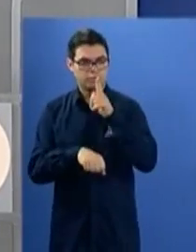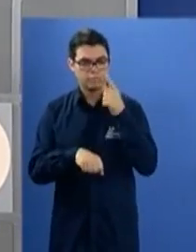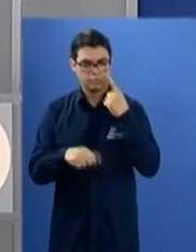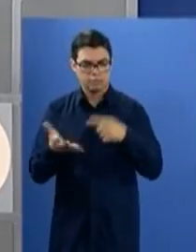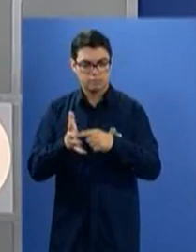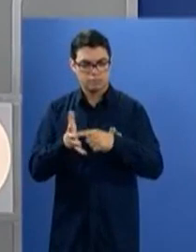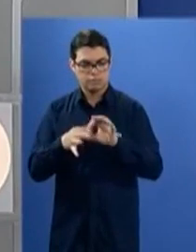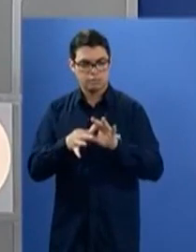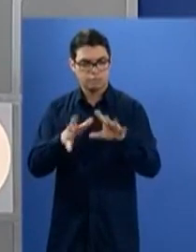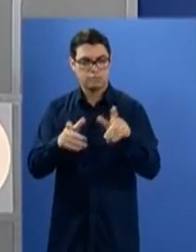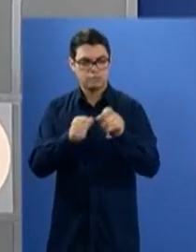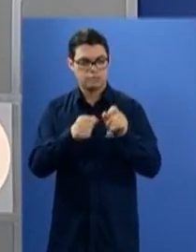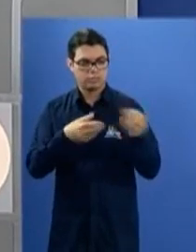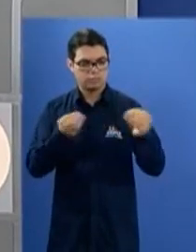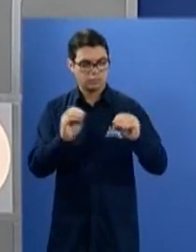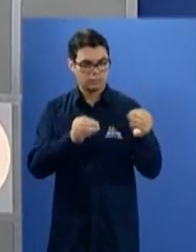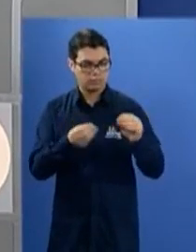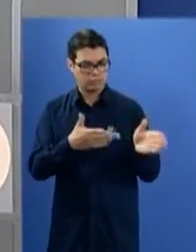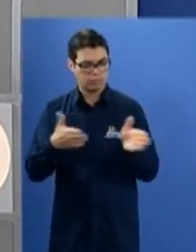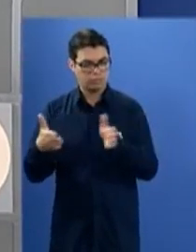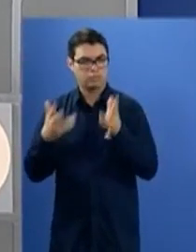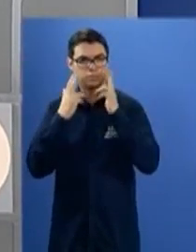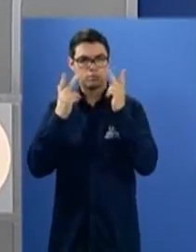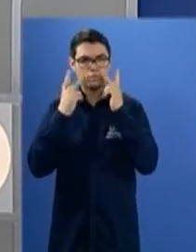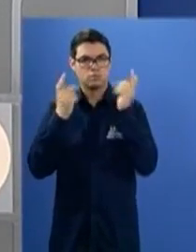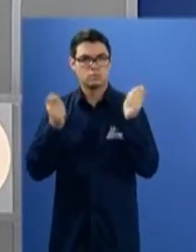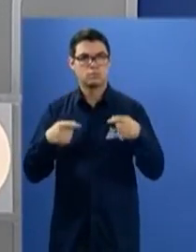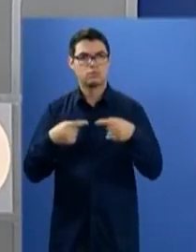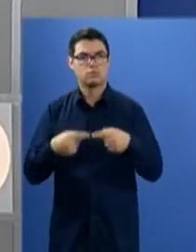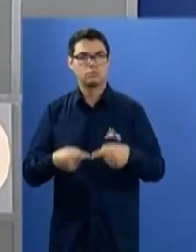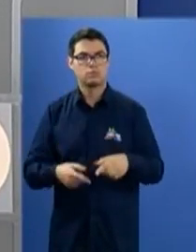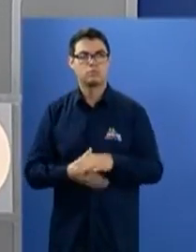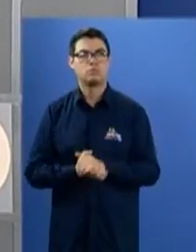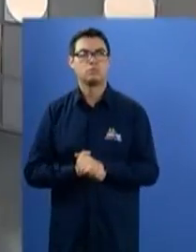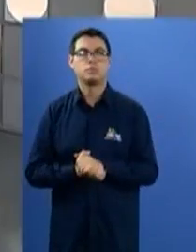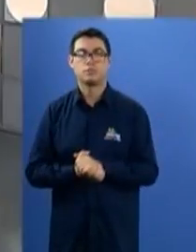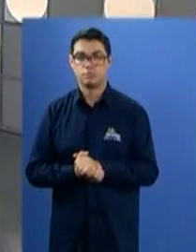máquina é liberada para a produção normal.